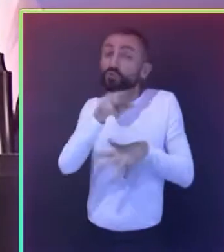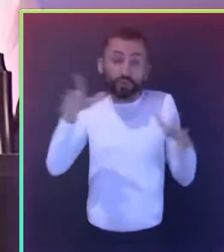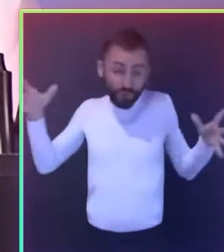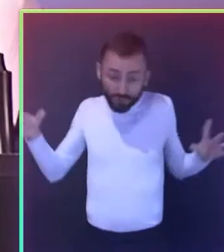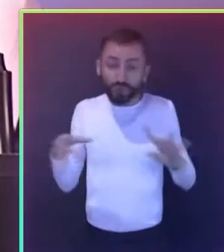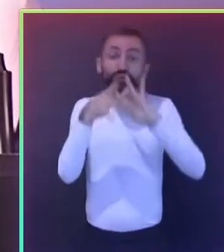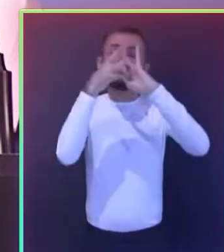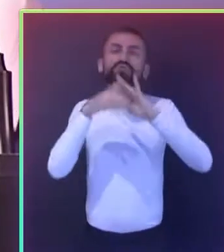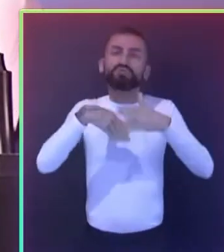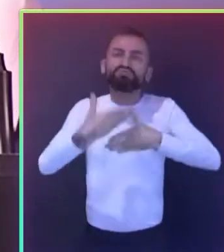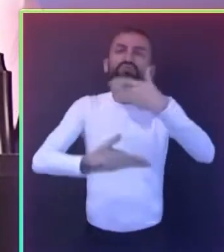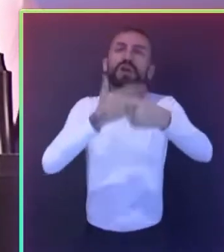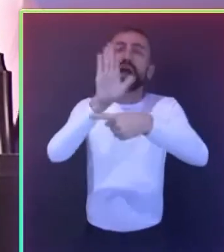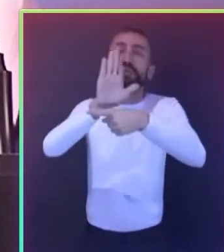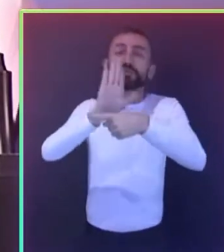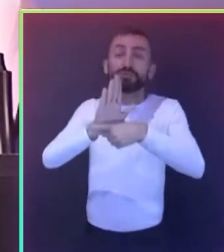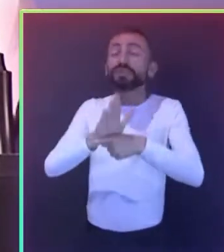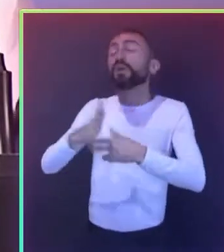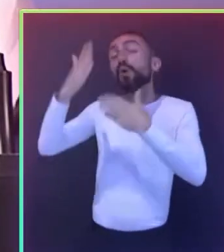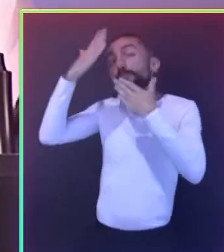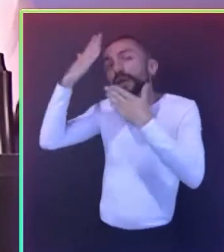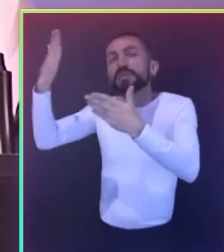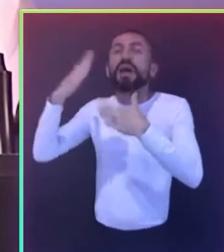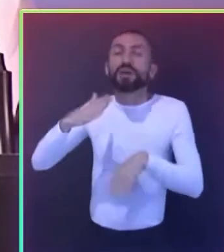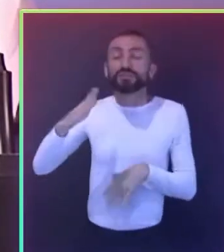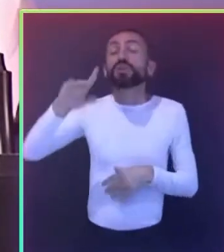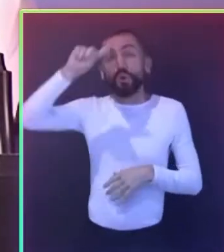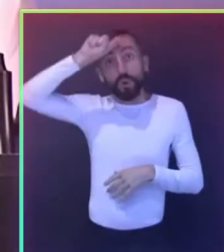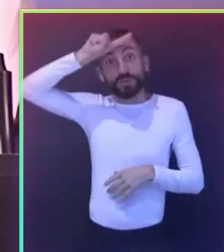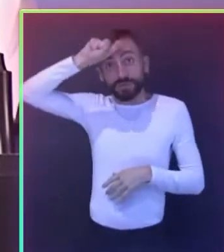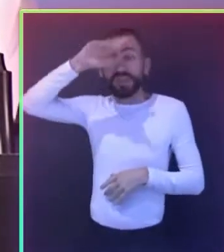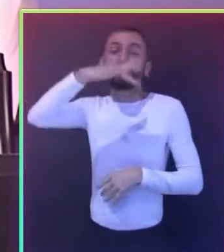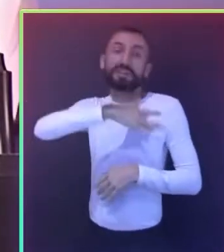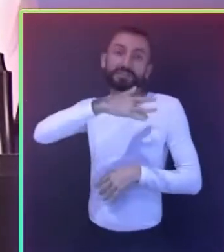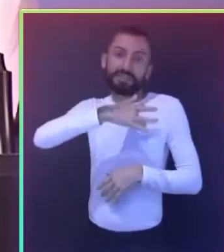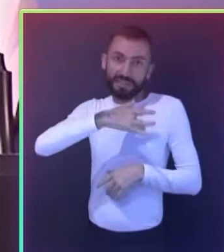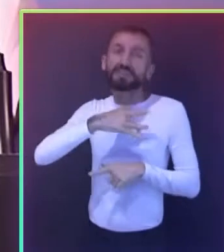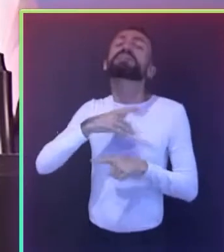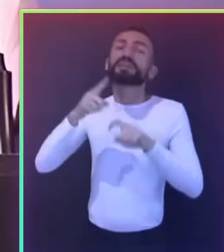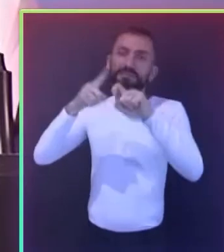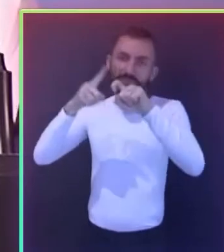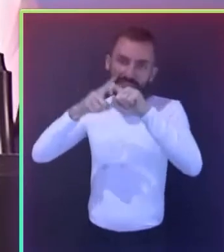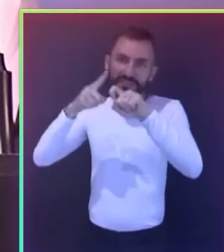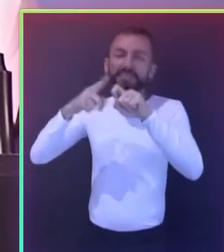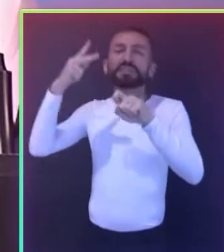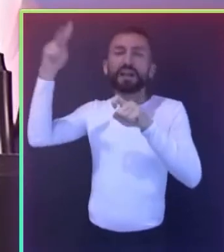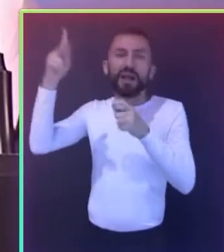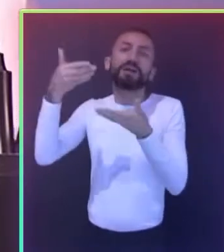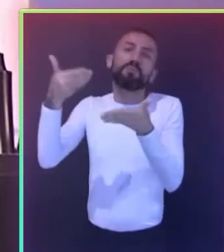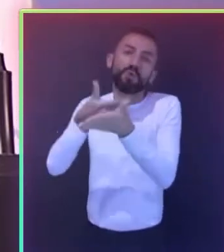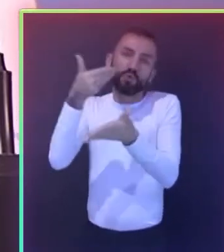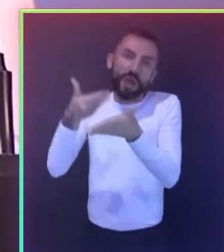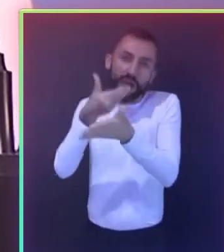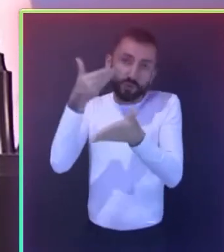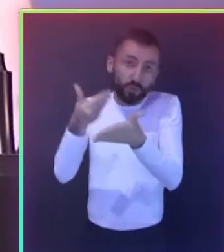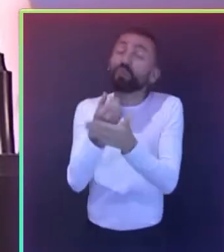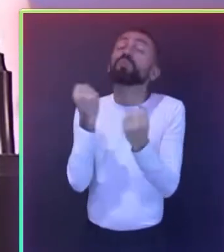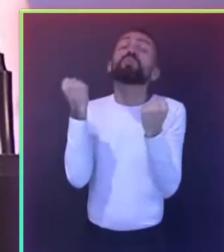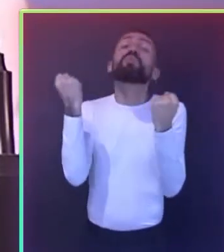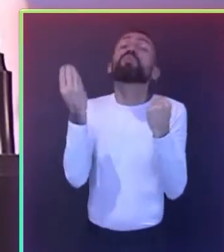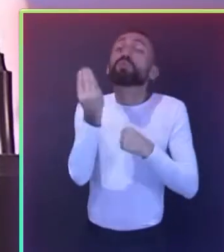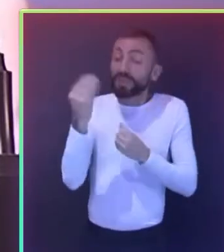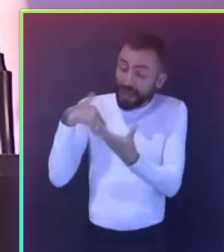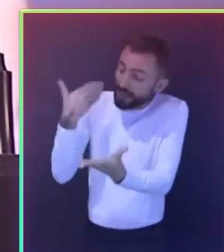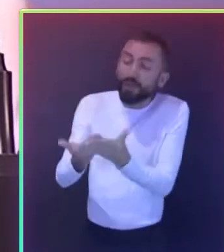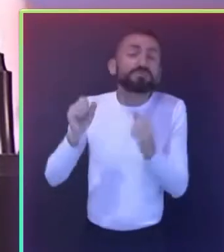rendo homenagem ao Hospital das Clínicas da Faculdade de Medicina de Botucatu pela luta em defesa da vida